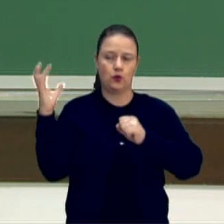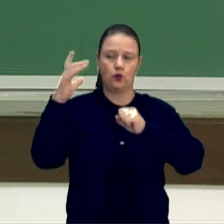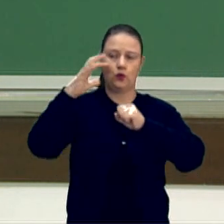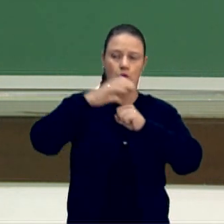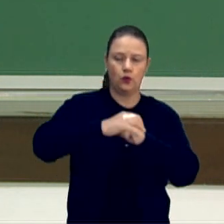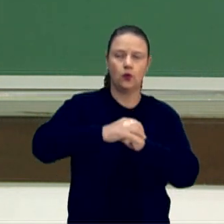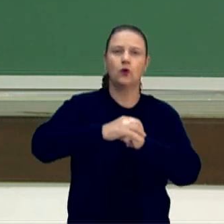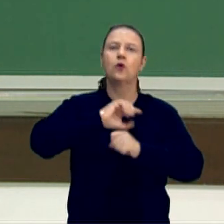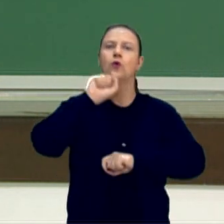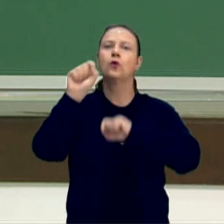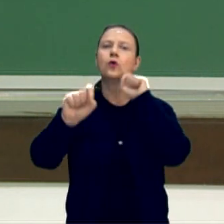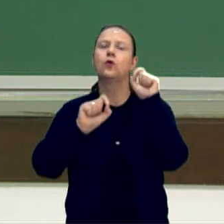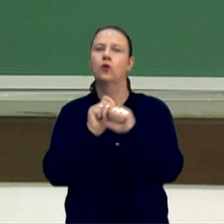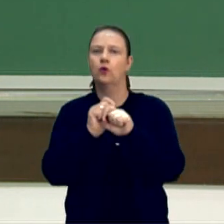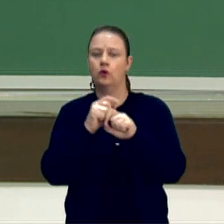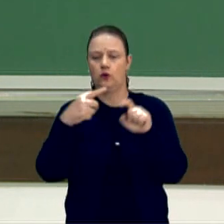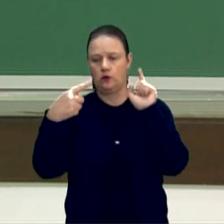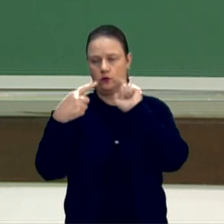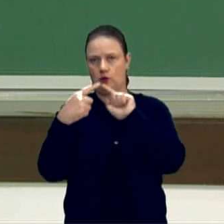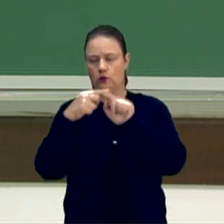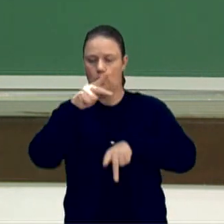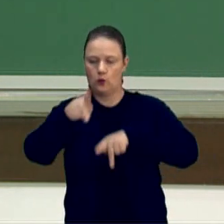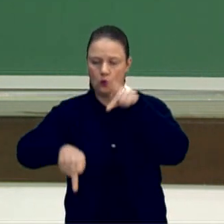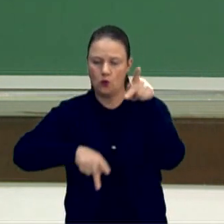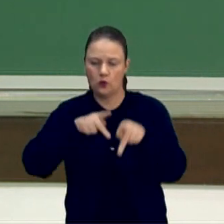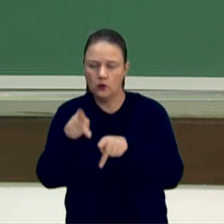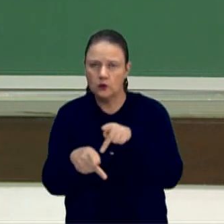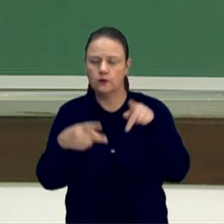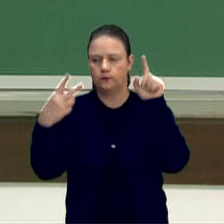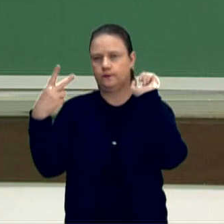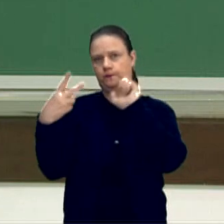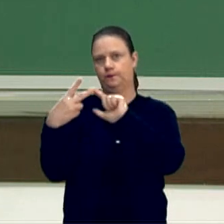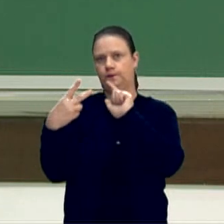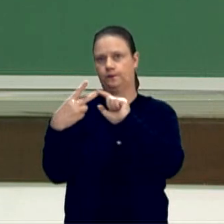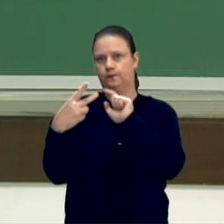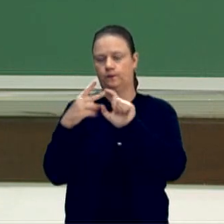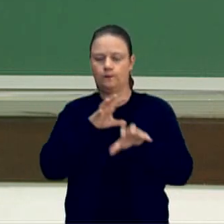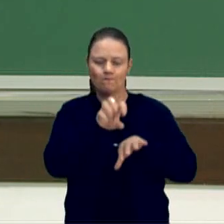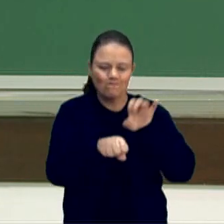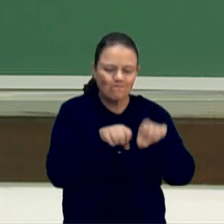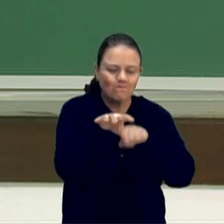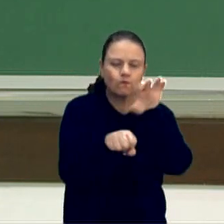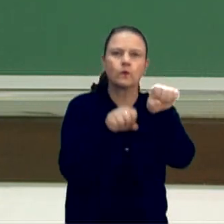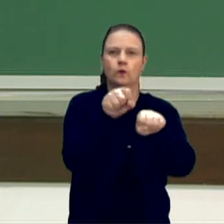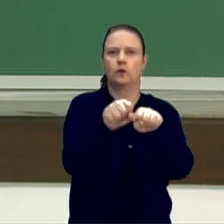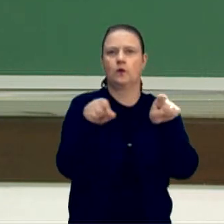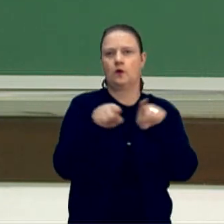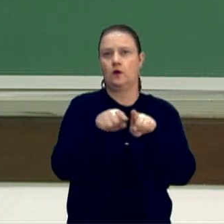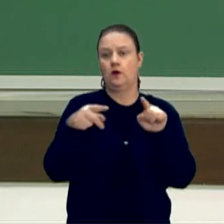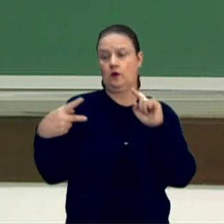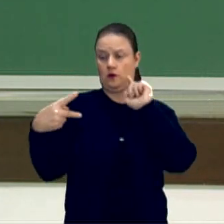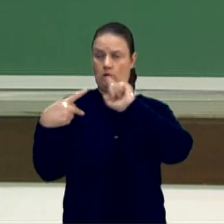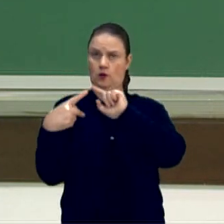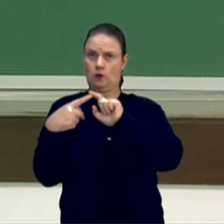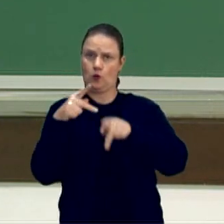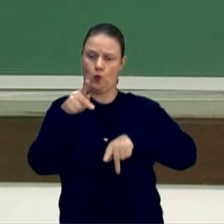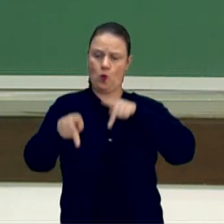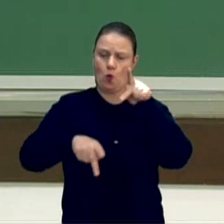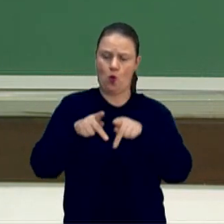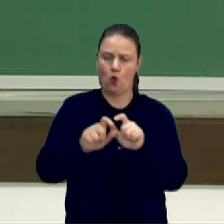tivemos. A colonização de povoamento e a colonização de exploração. Na colonização de